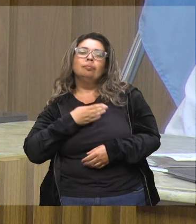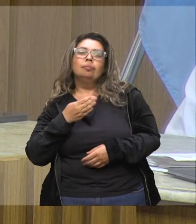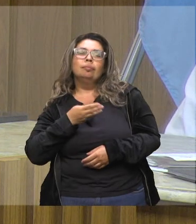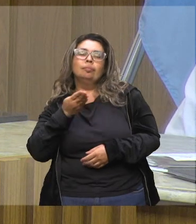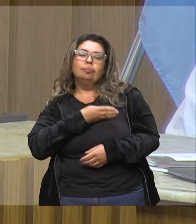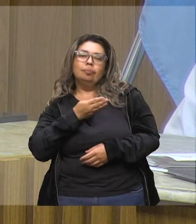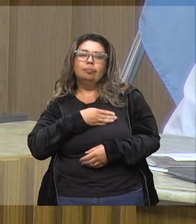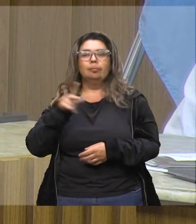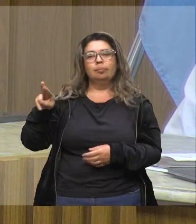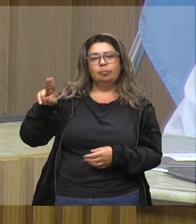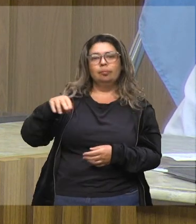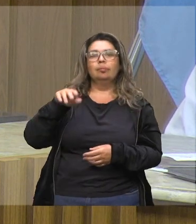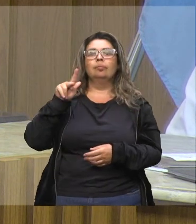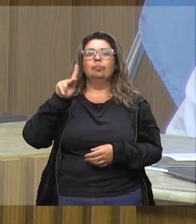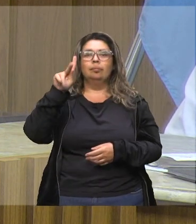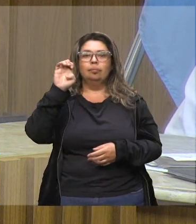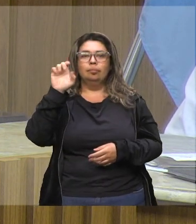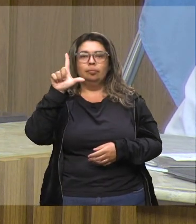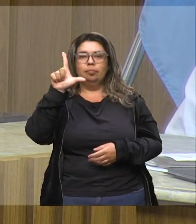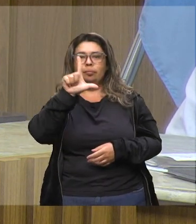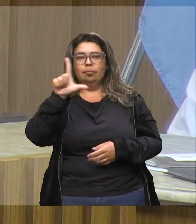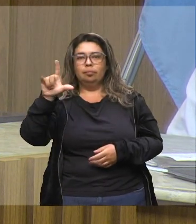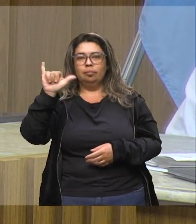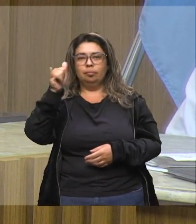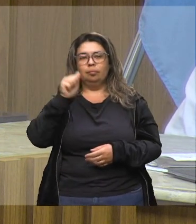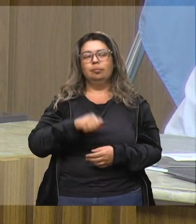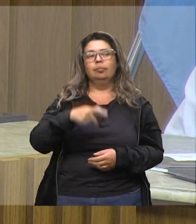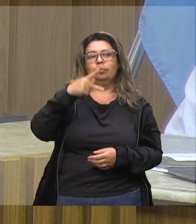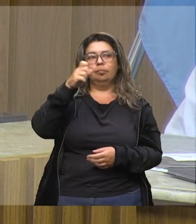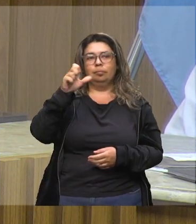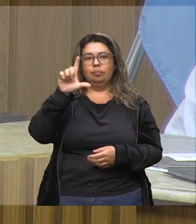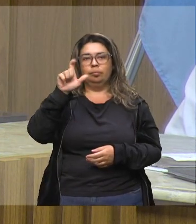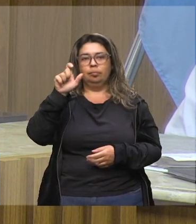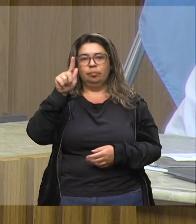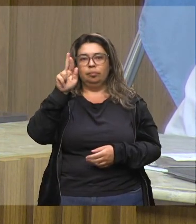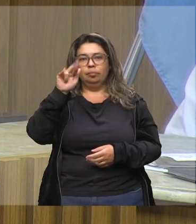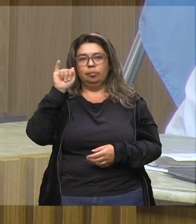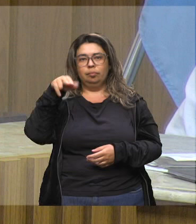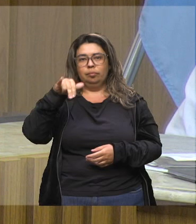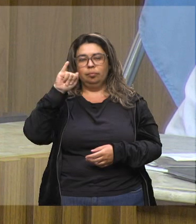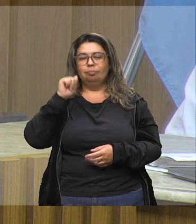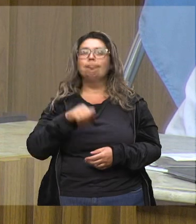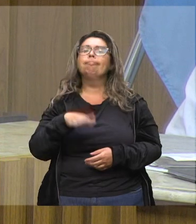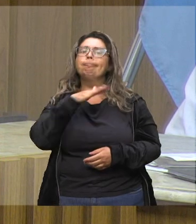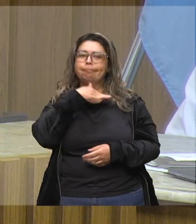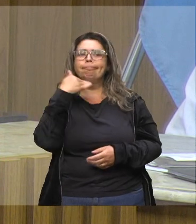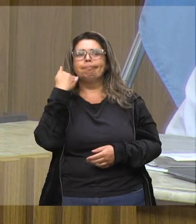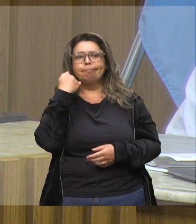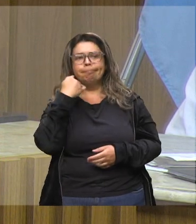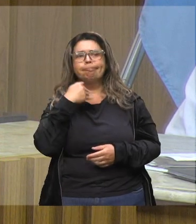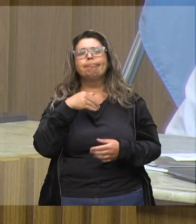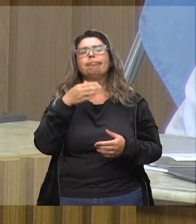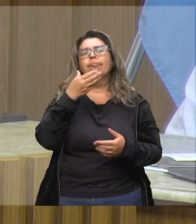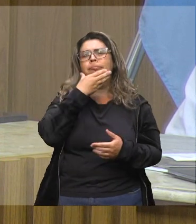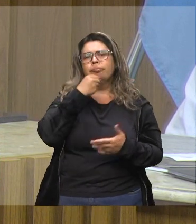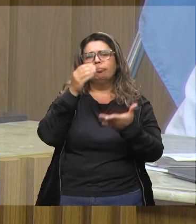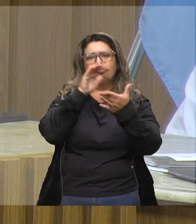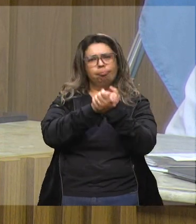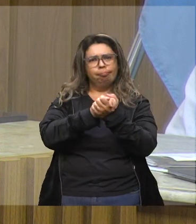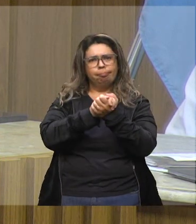Kelly Pellegrin, pelo em virtude do falecimento do seu marido, o Walter Evangelista, nesse acidente tão trágico lá